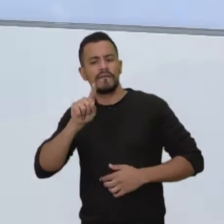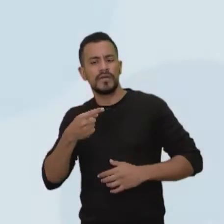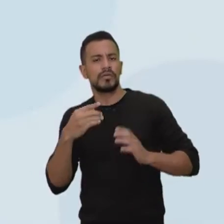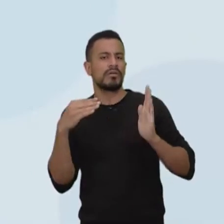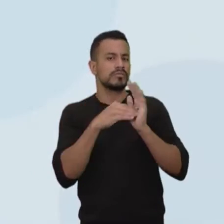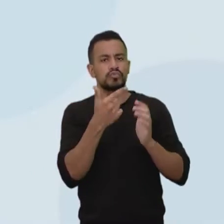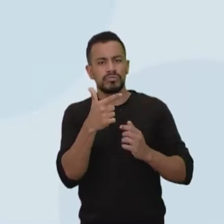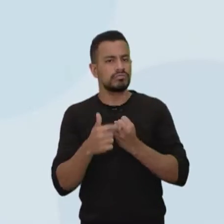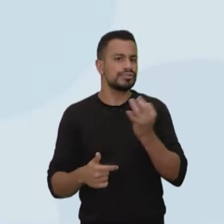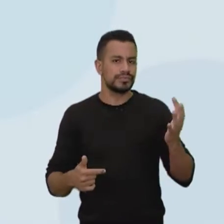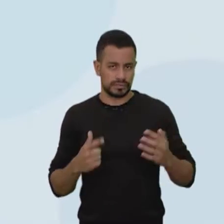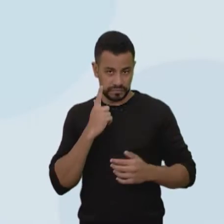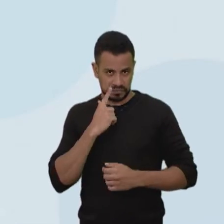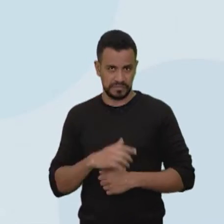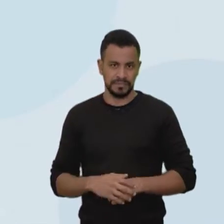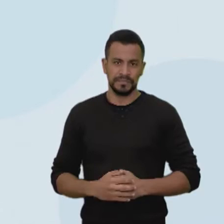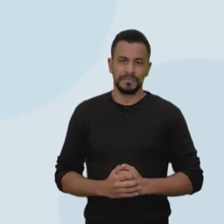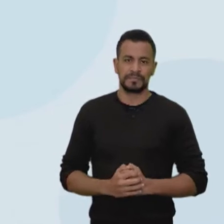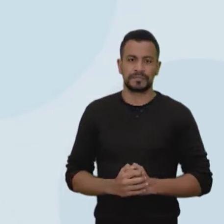sorte.